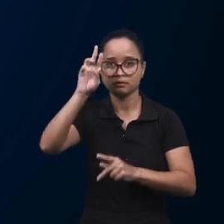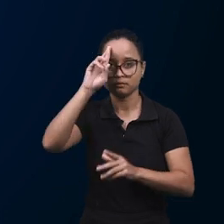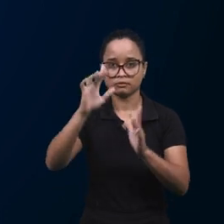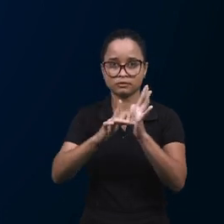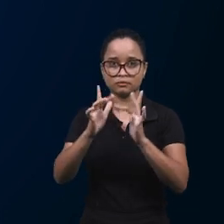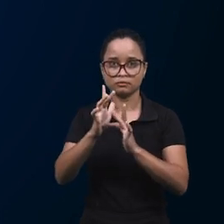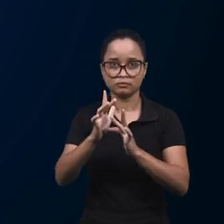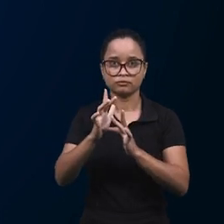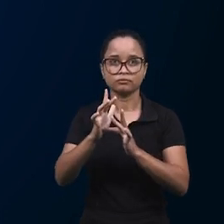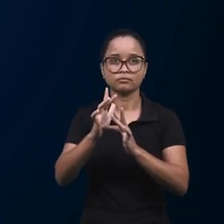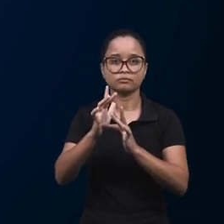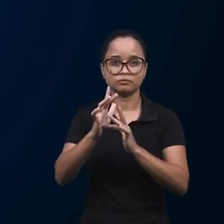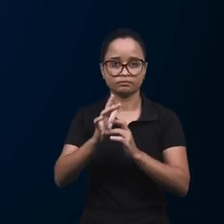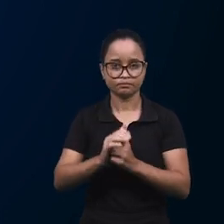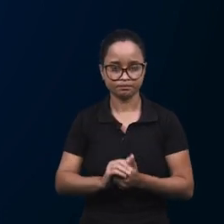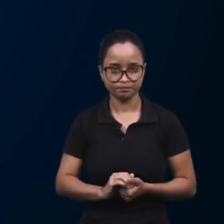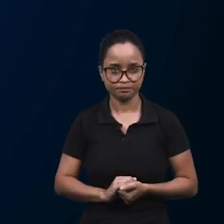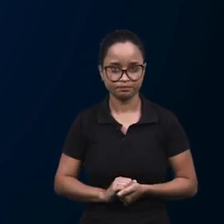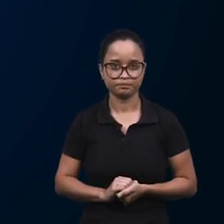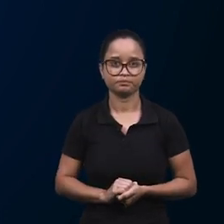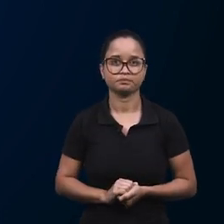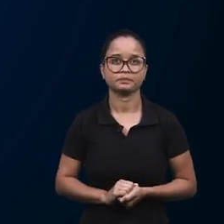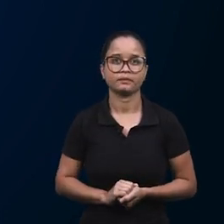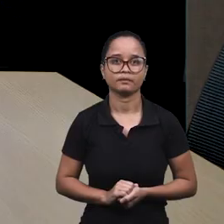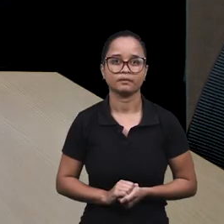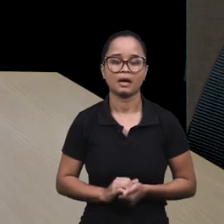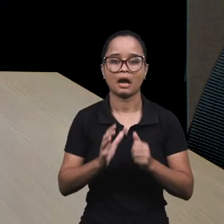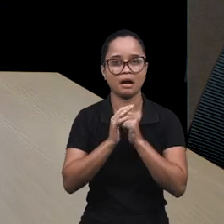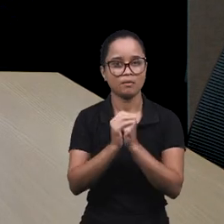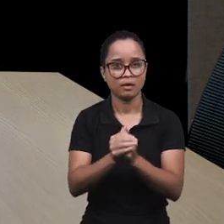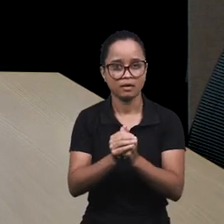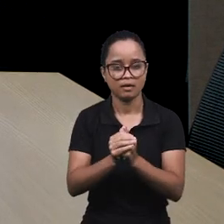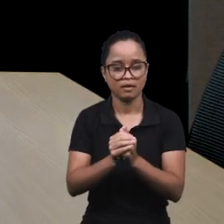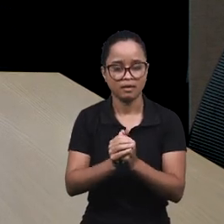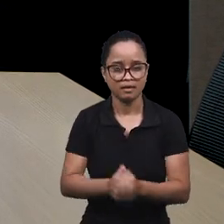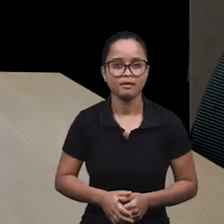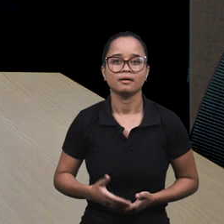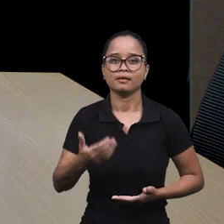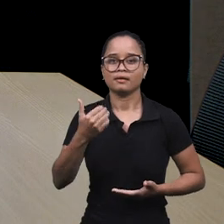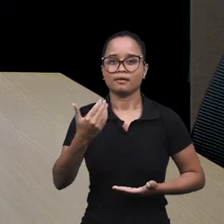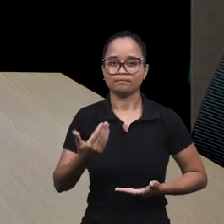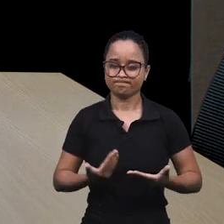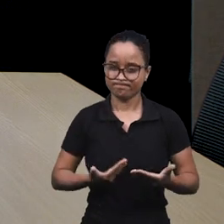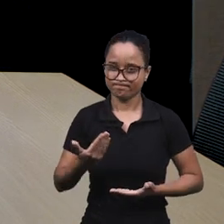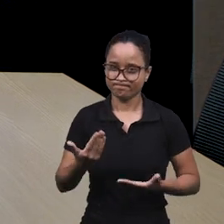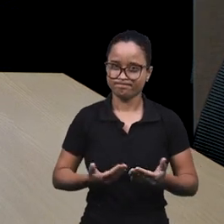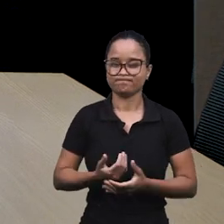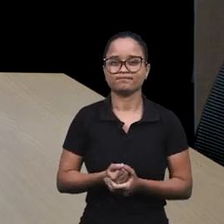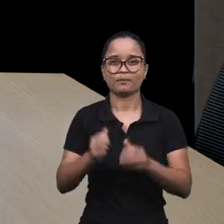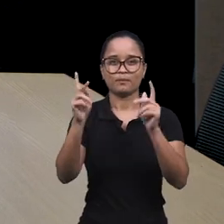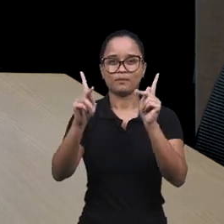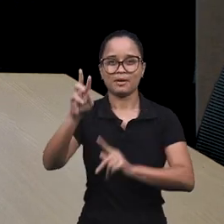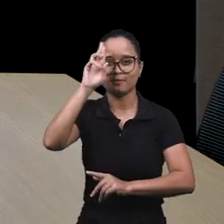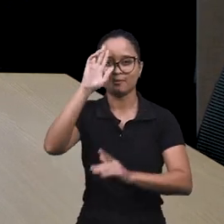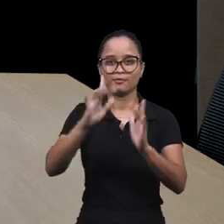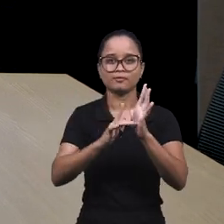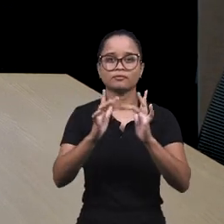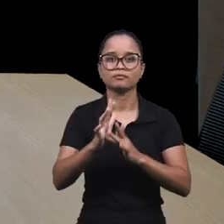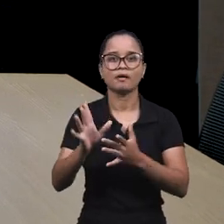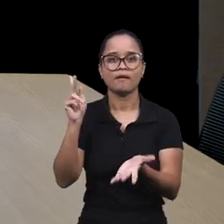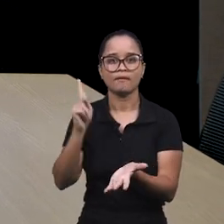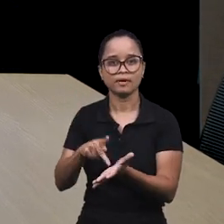geweest aan God. Amen. De vrede van de Heer Jezus. Amém, irmã Aniele, a paz do Senhor Jesus. Realmente,